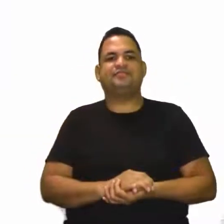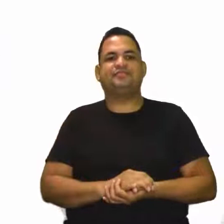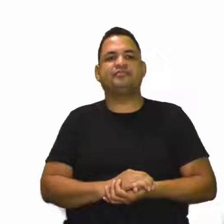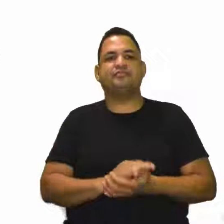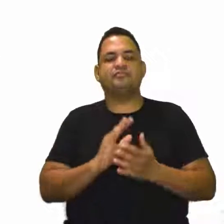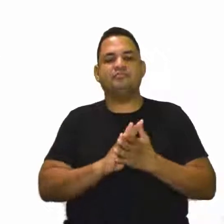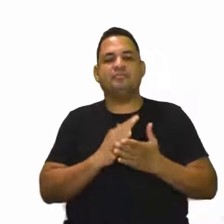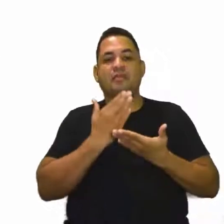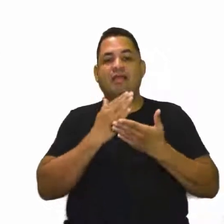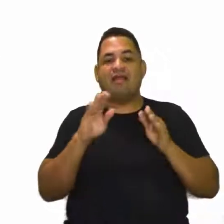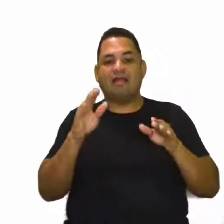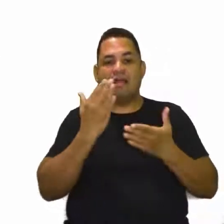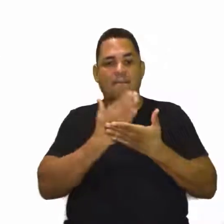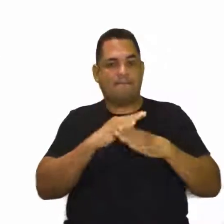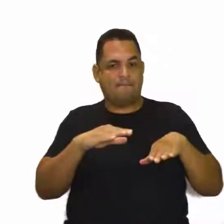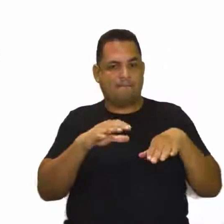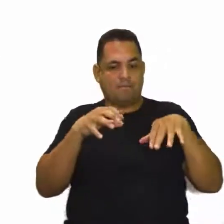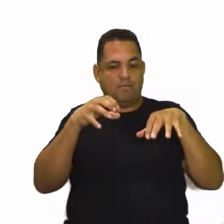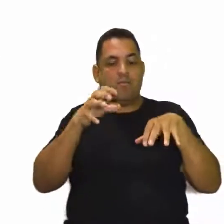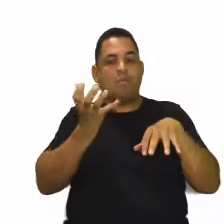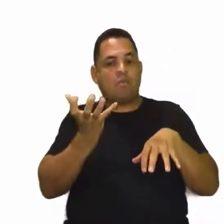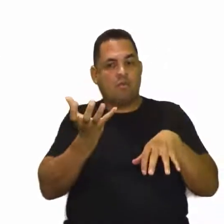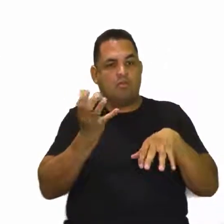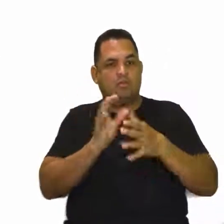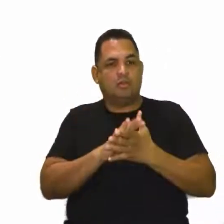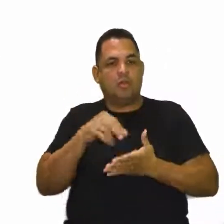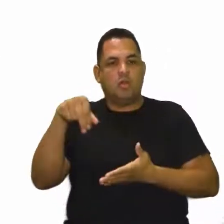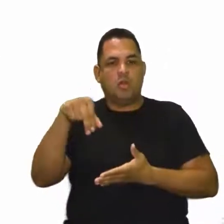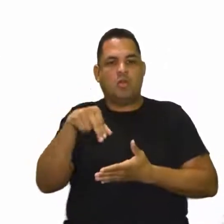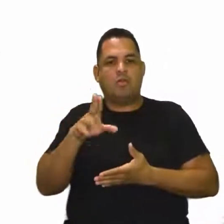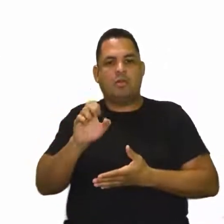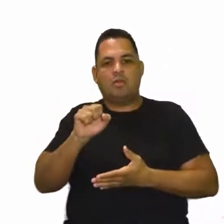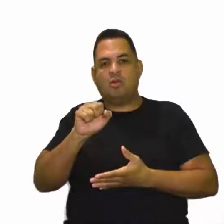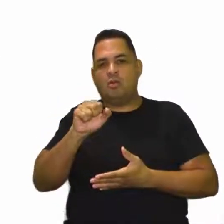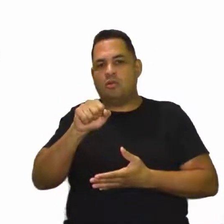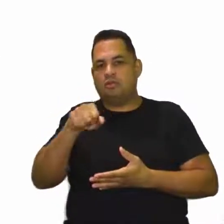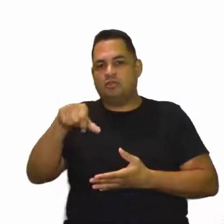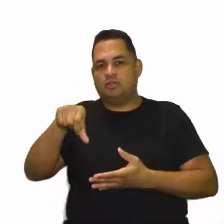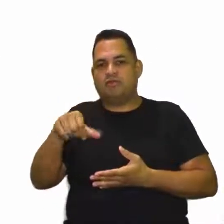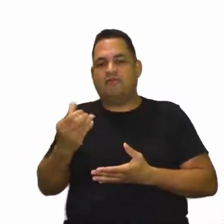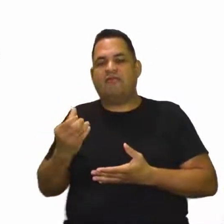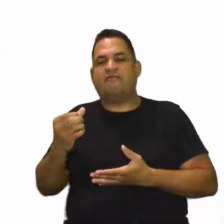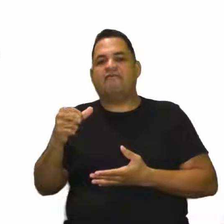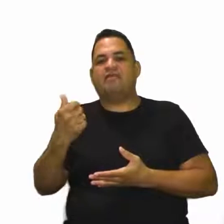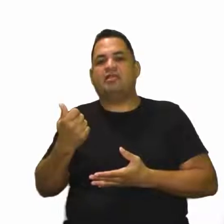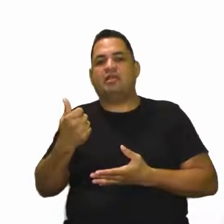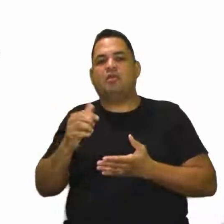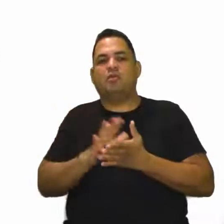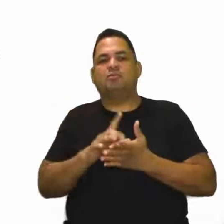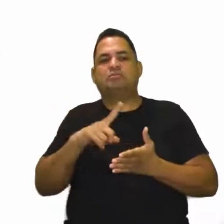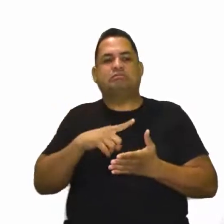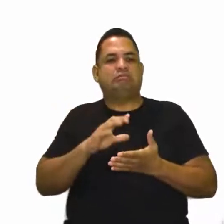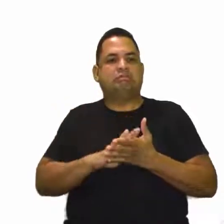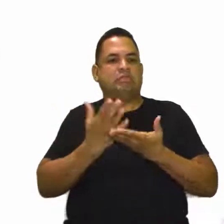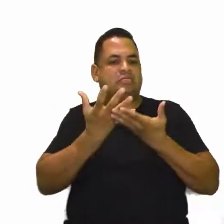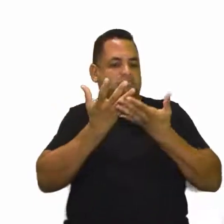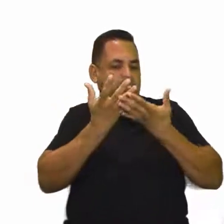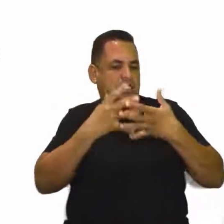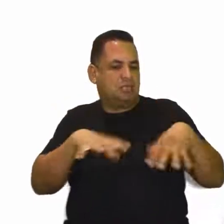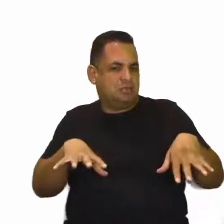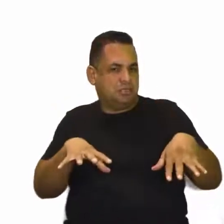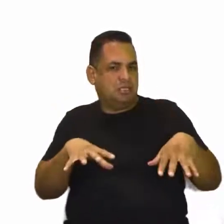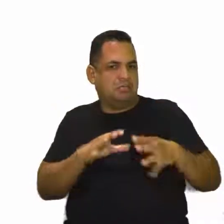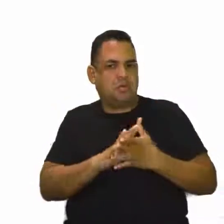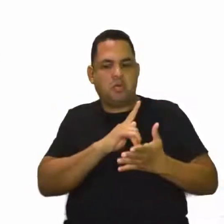o fechamento do Congresso, em novembro de 1891, houve uma forte contestação ao governo